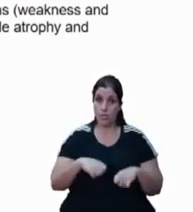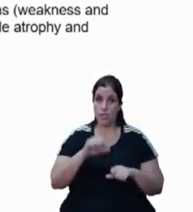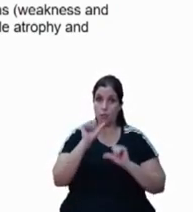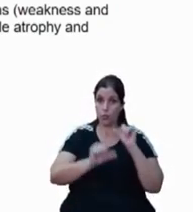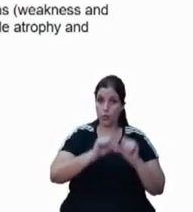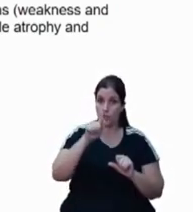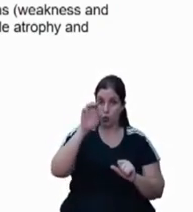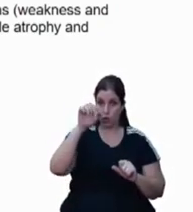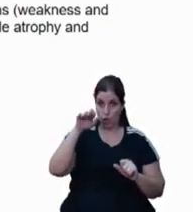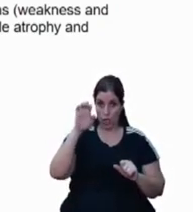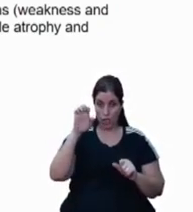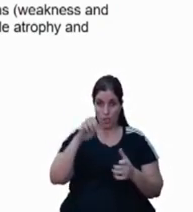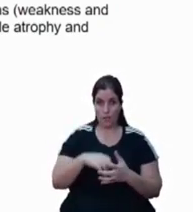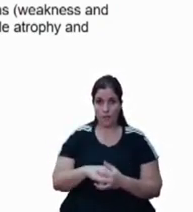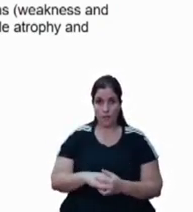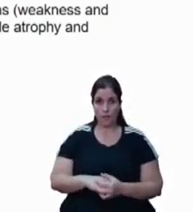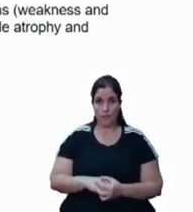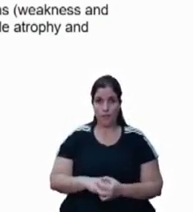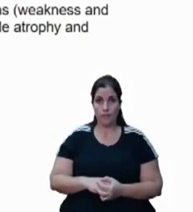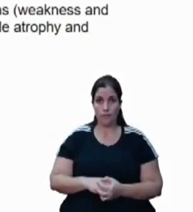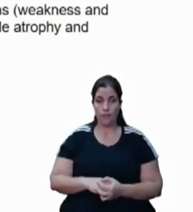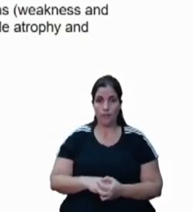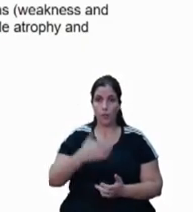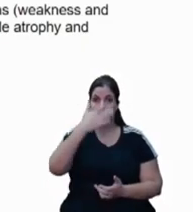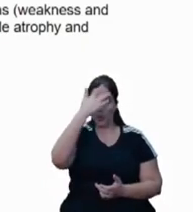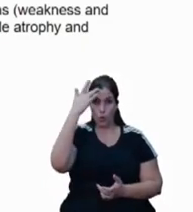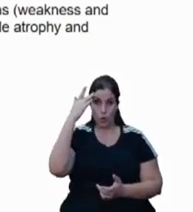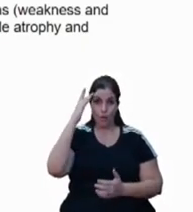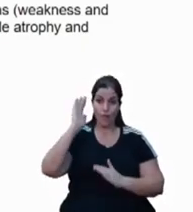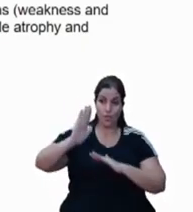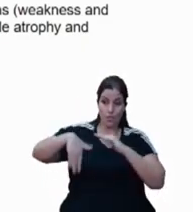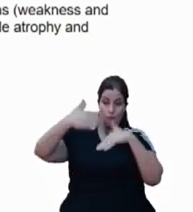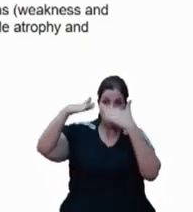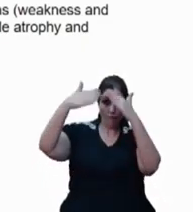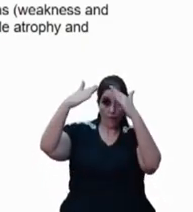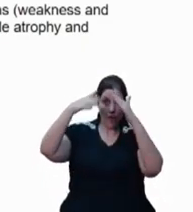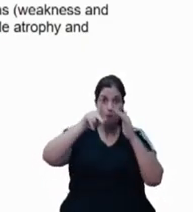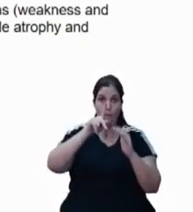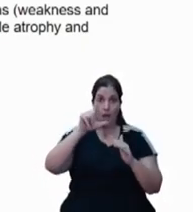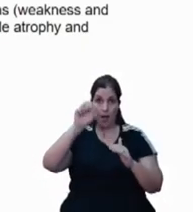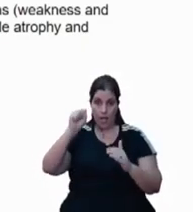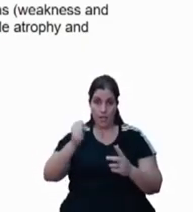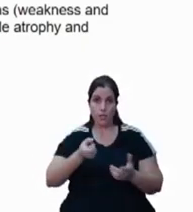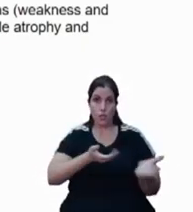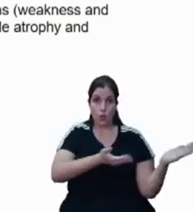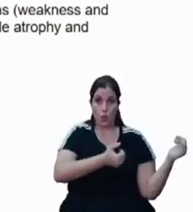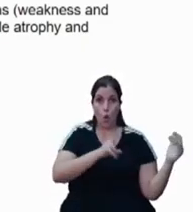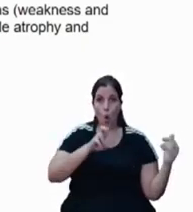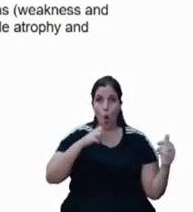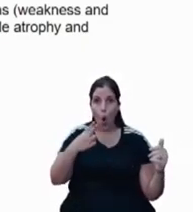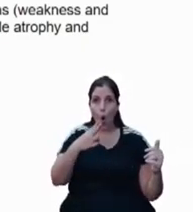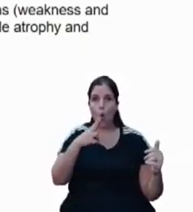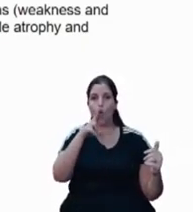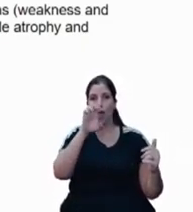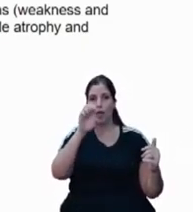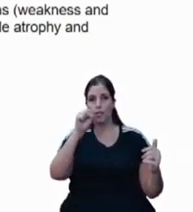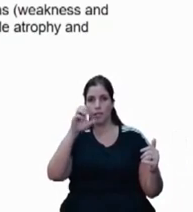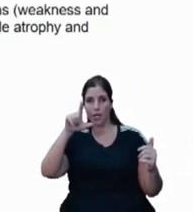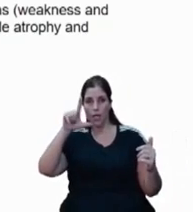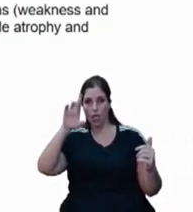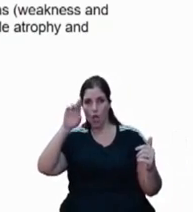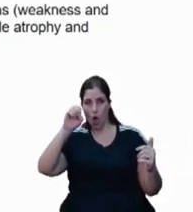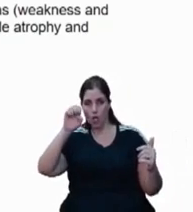nesse gene, gene, a um subject will sujeito develop desenvolverá either juvenile PLS PLS juvenil ou or esclerose juvenile lateral ALS. amiotrófica